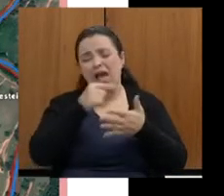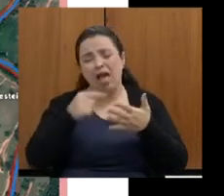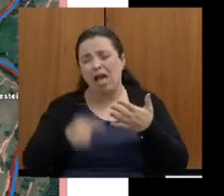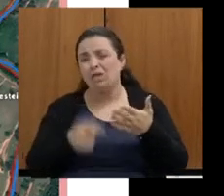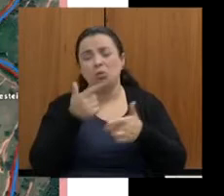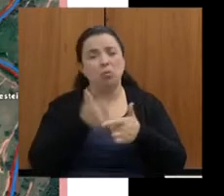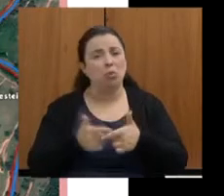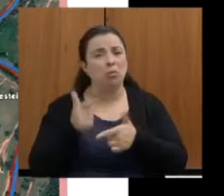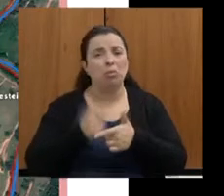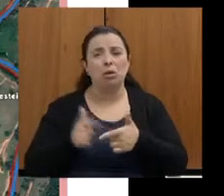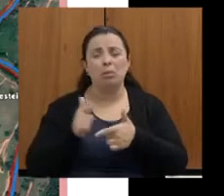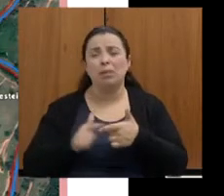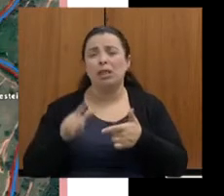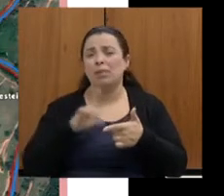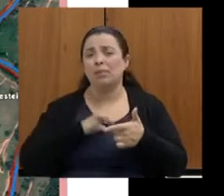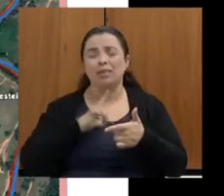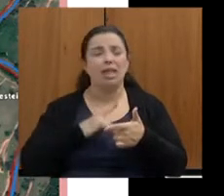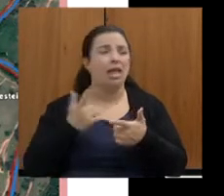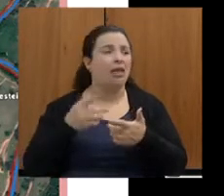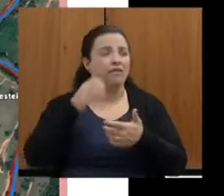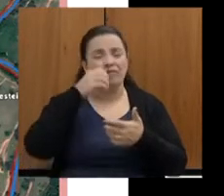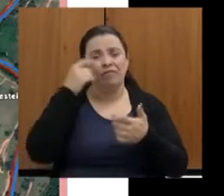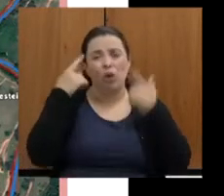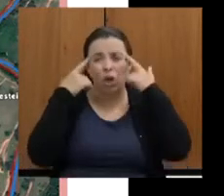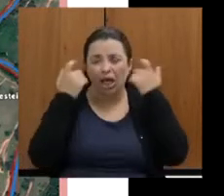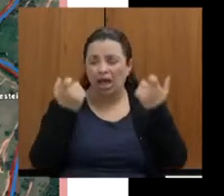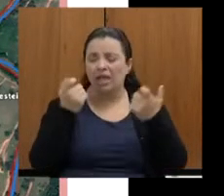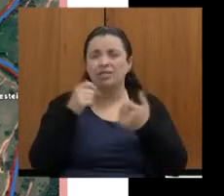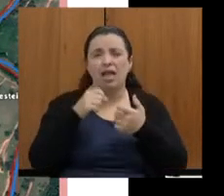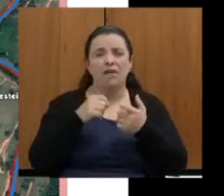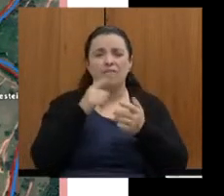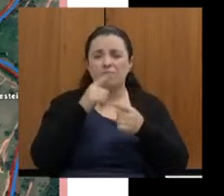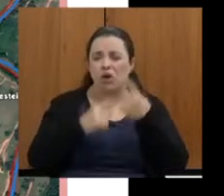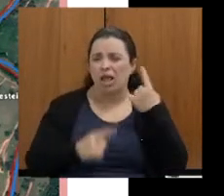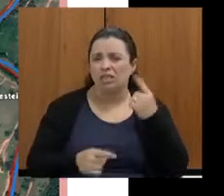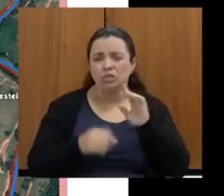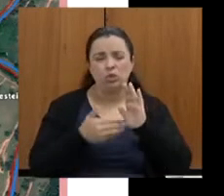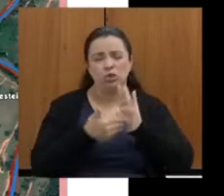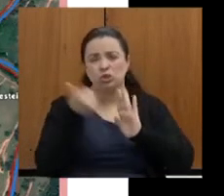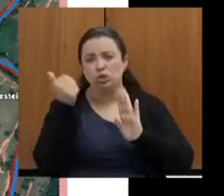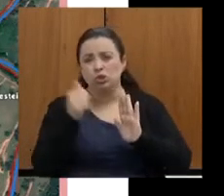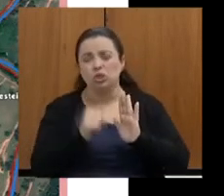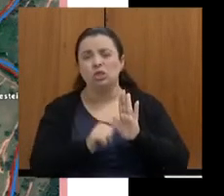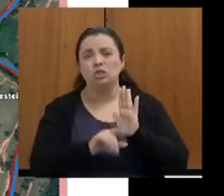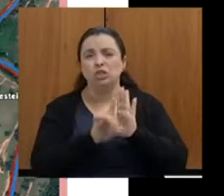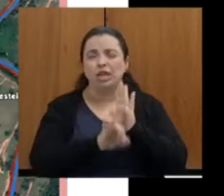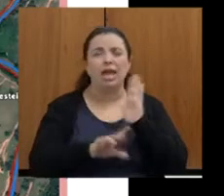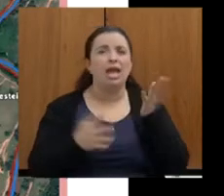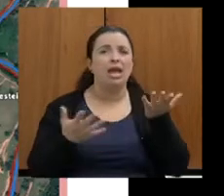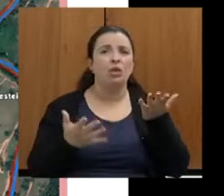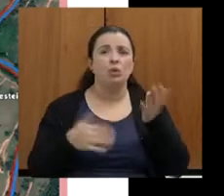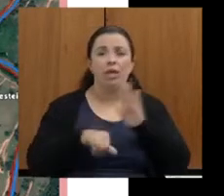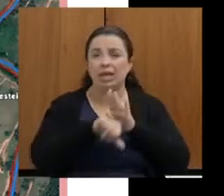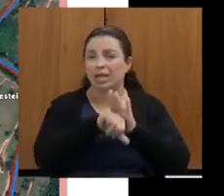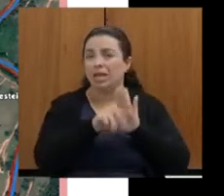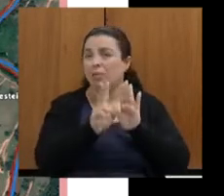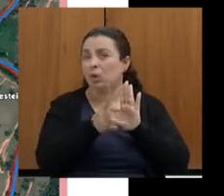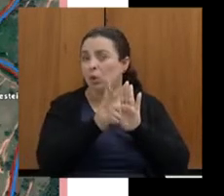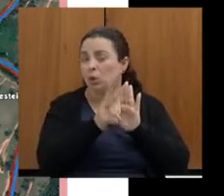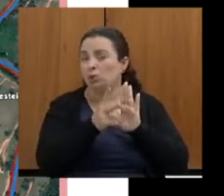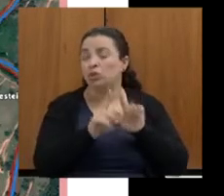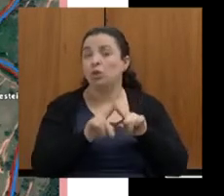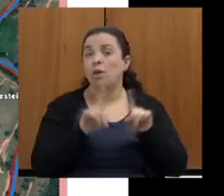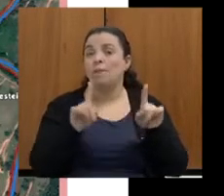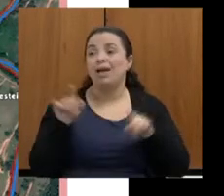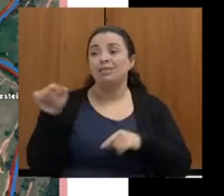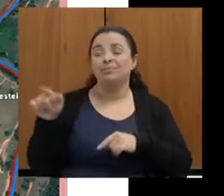né uma série de violência e de violações de crimes também que continuam ali né mas em